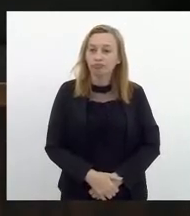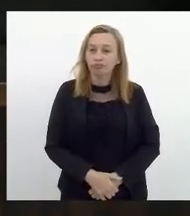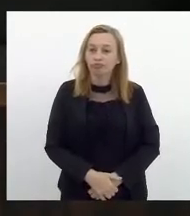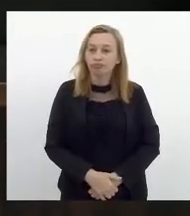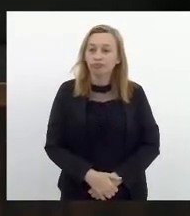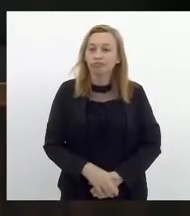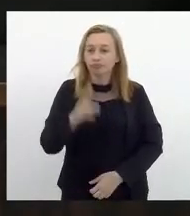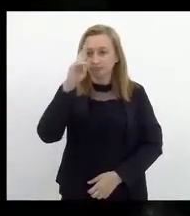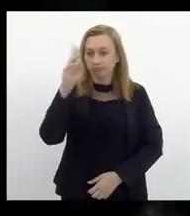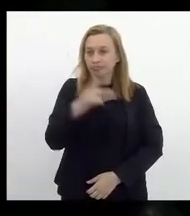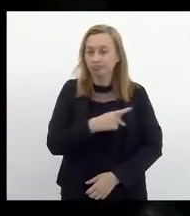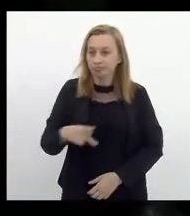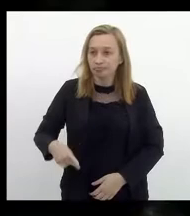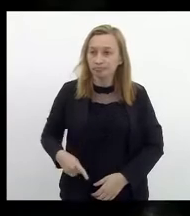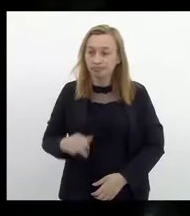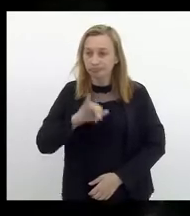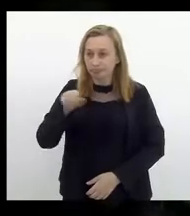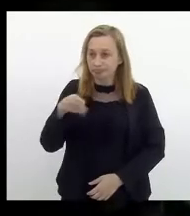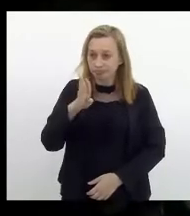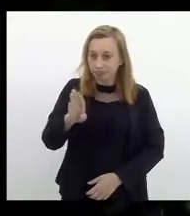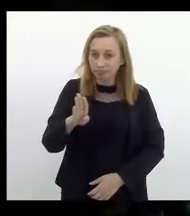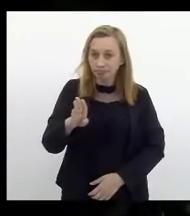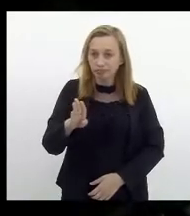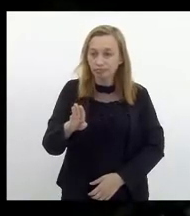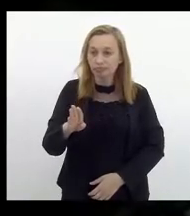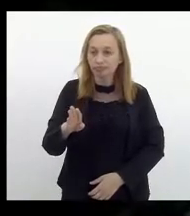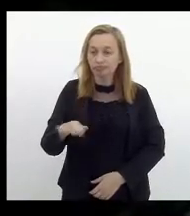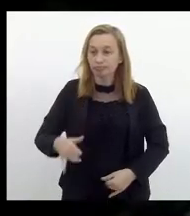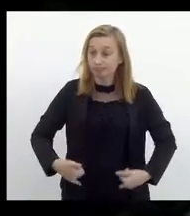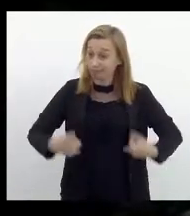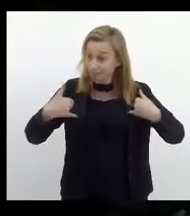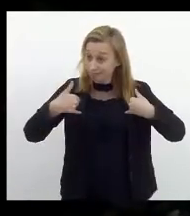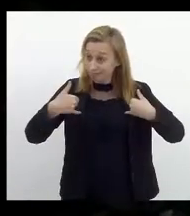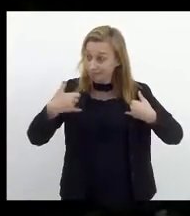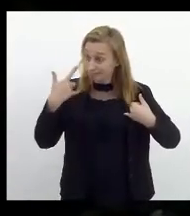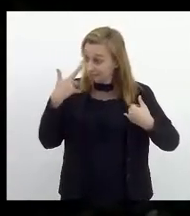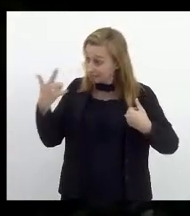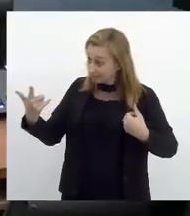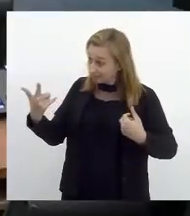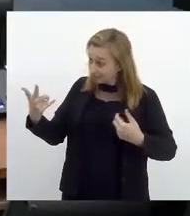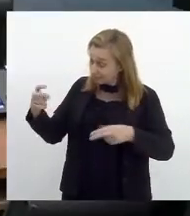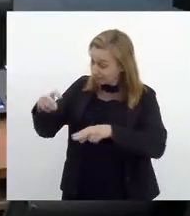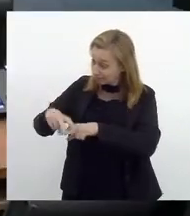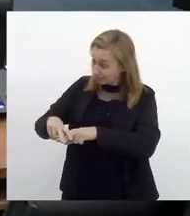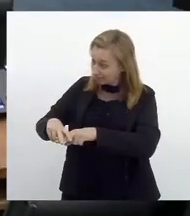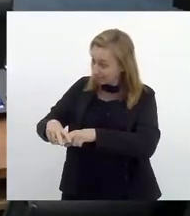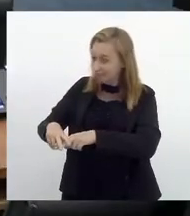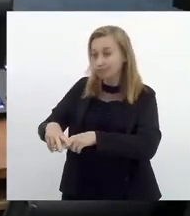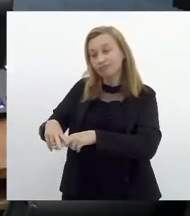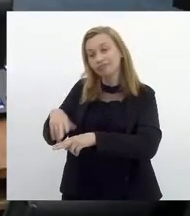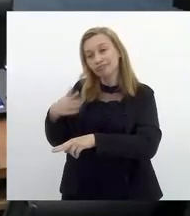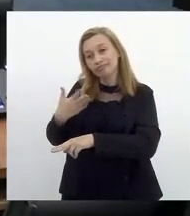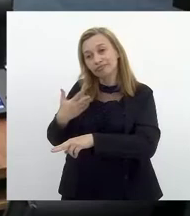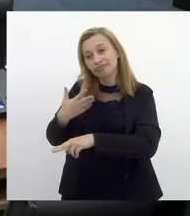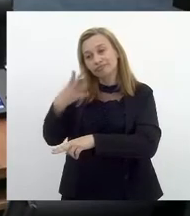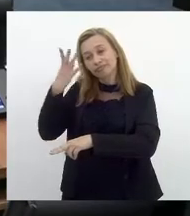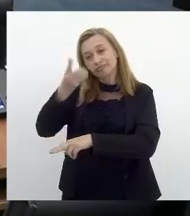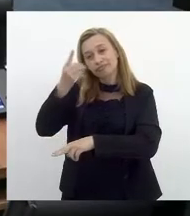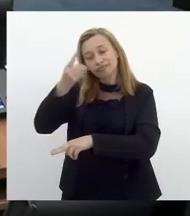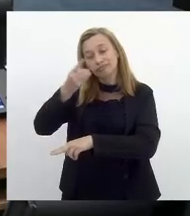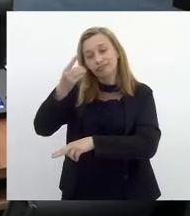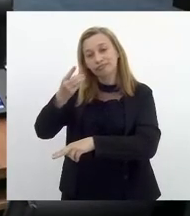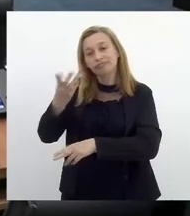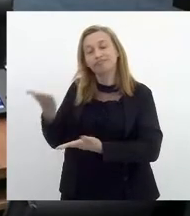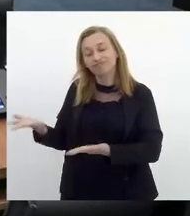Senhor presidente Jair, uma honra muito grande ser presidido pelo nobre deputado, um